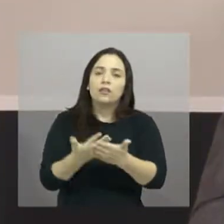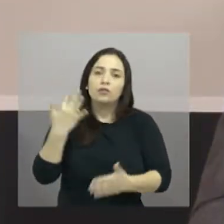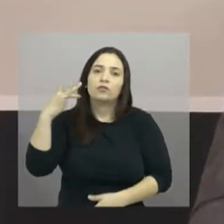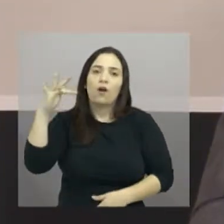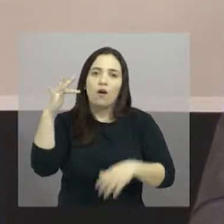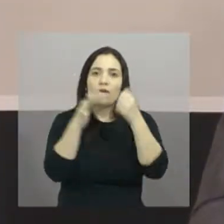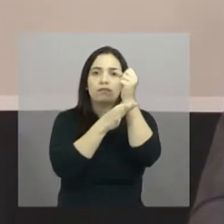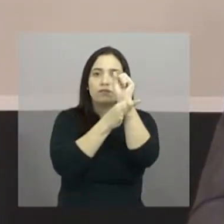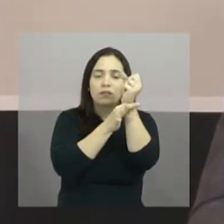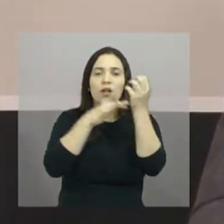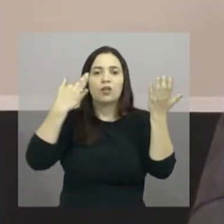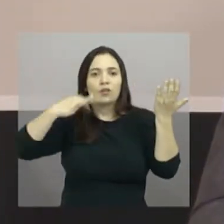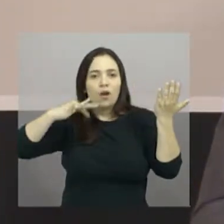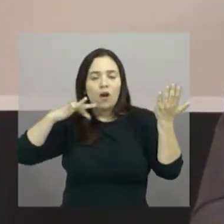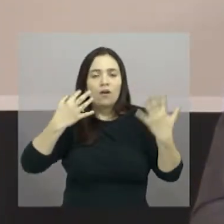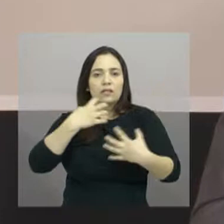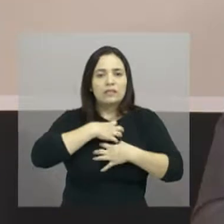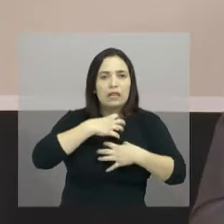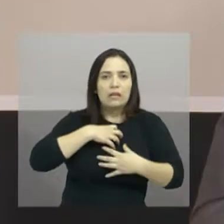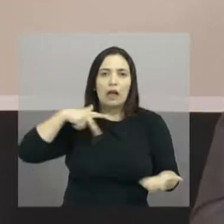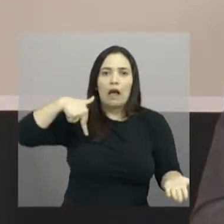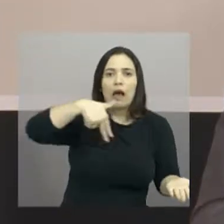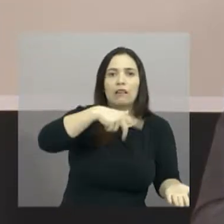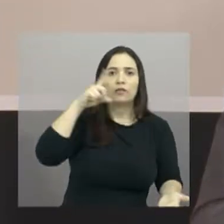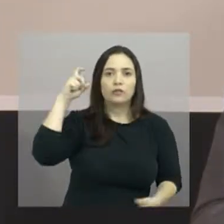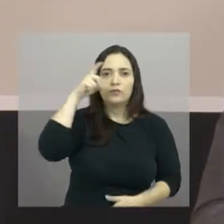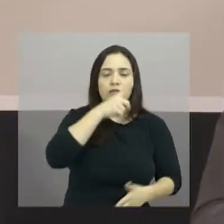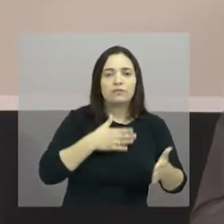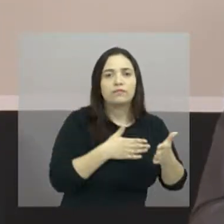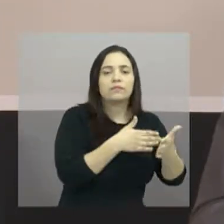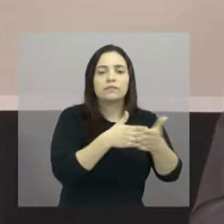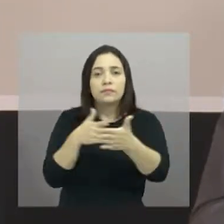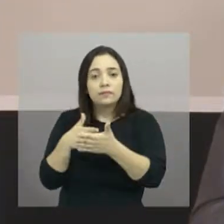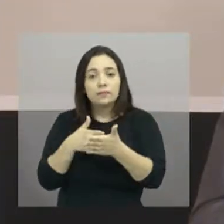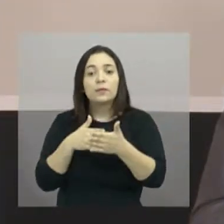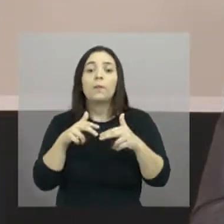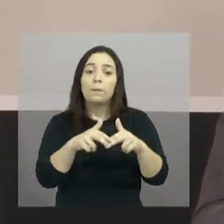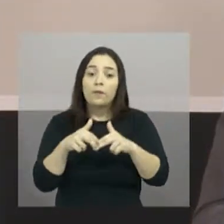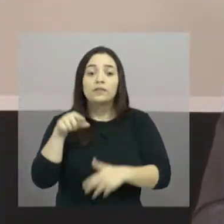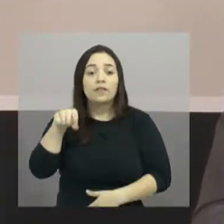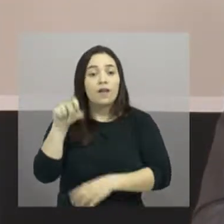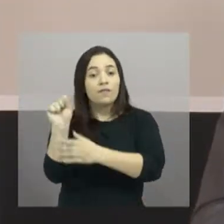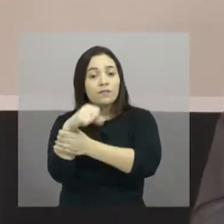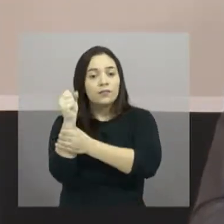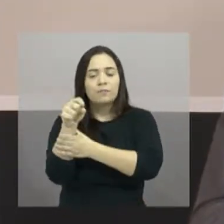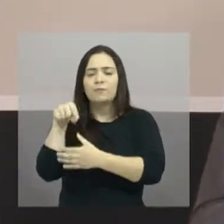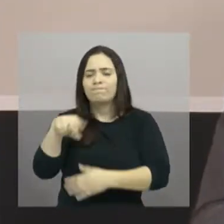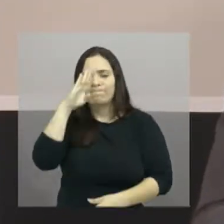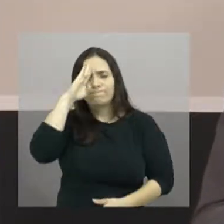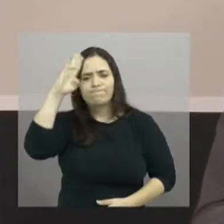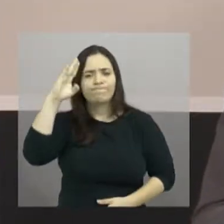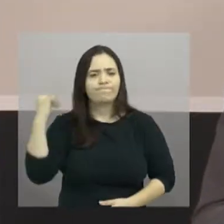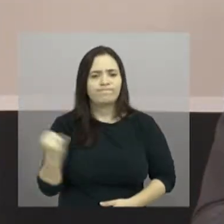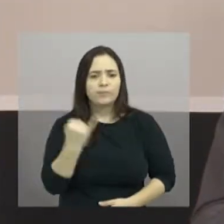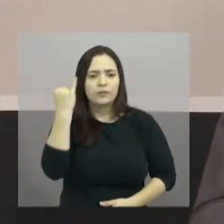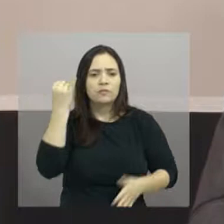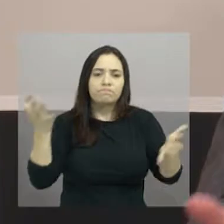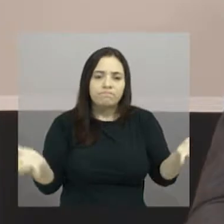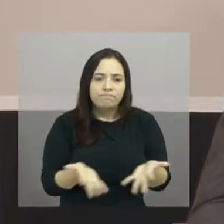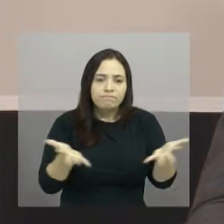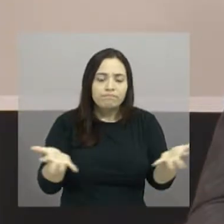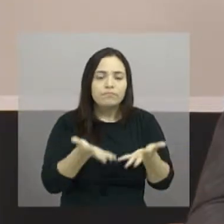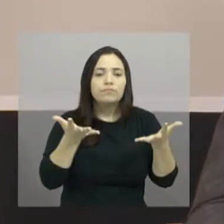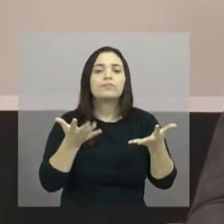articulações, com dores, dificuldade de mobilidade, enfim. Então, a fisioterapia vai ser fundamental. A gente tem esse serviço